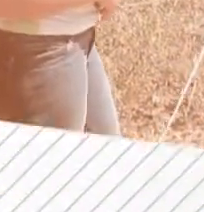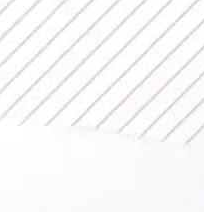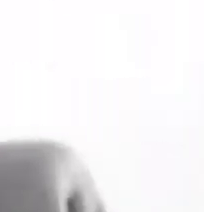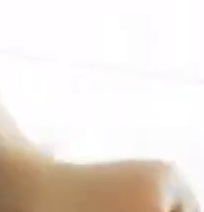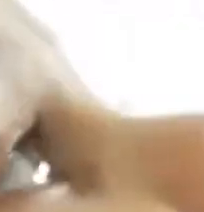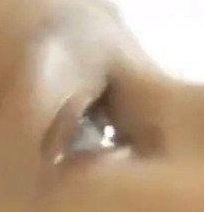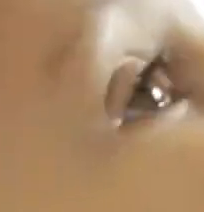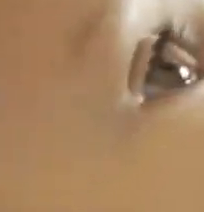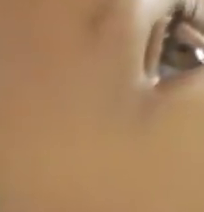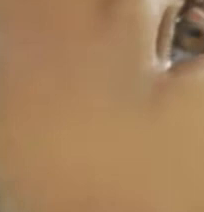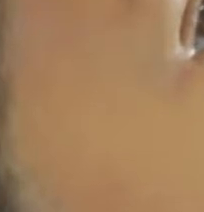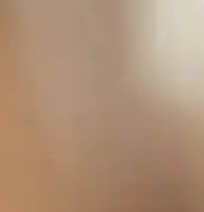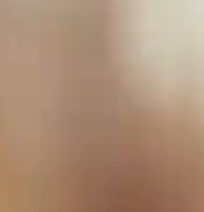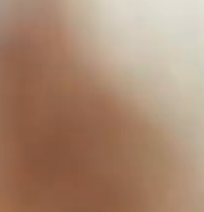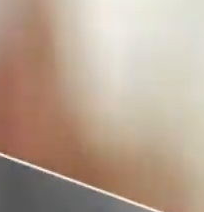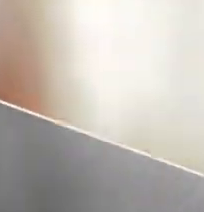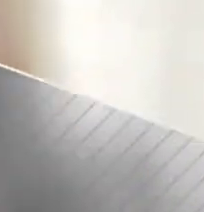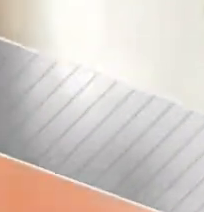tá